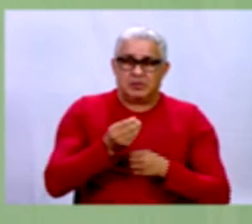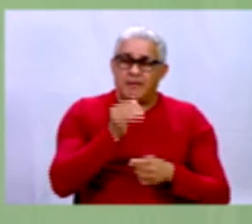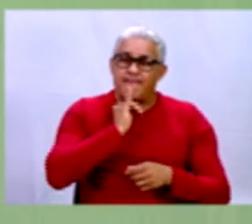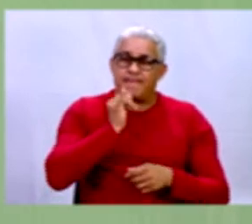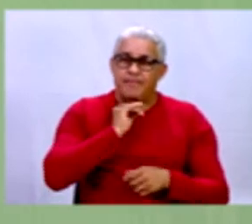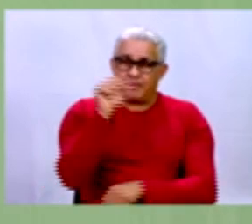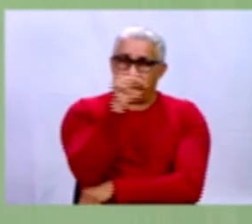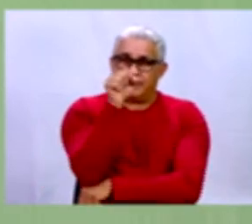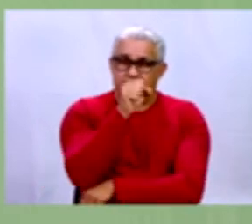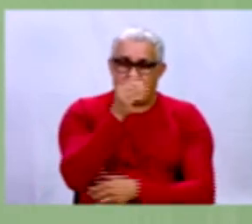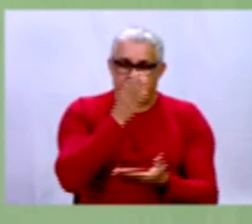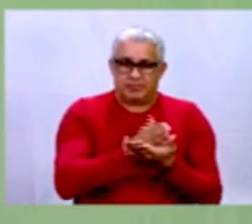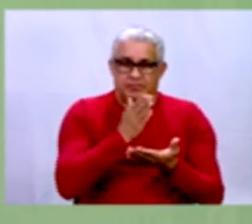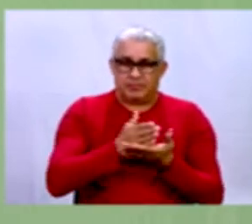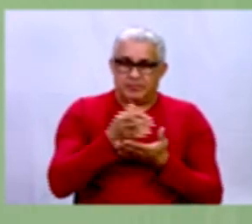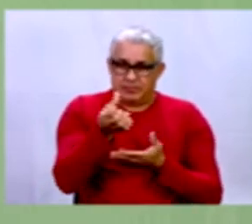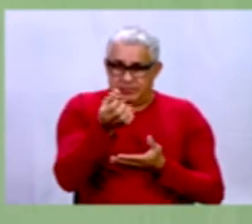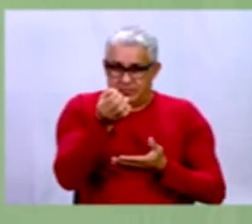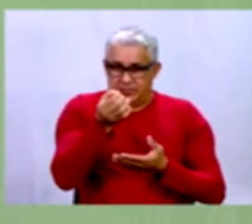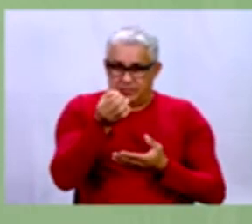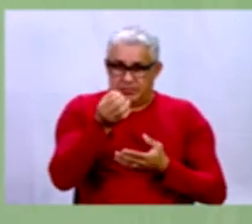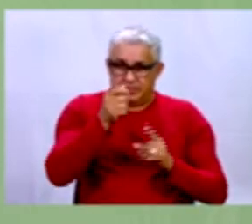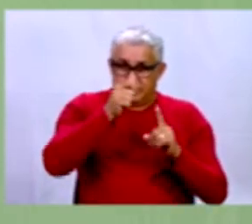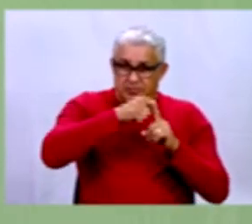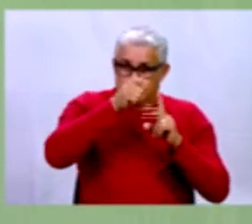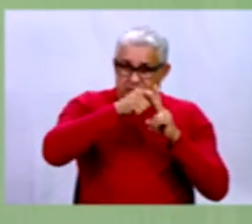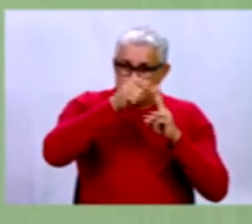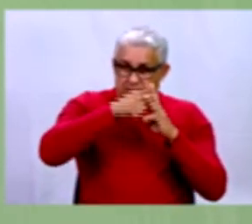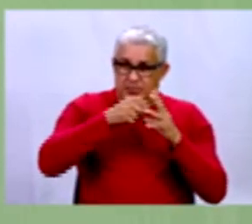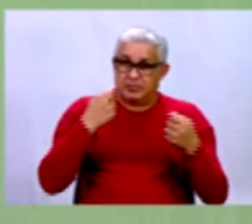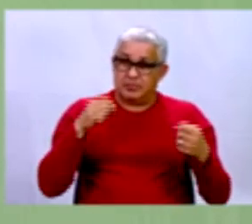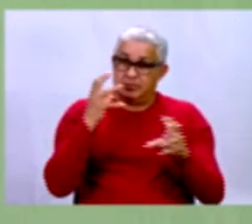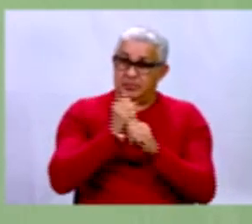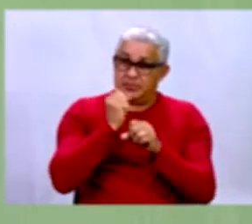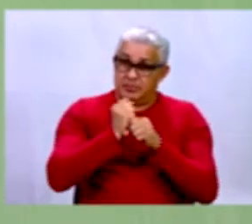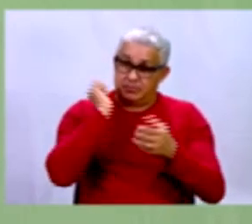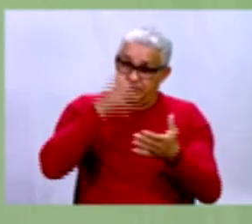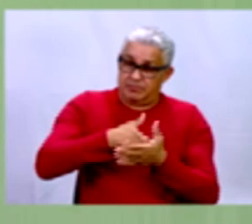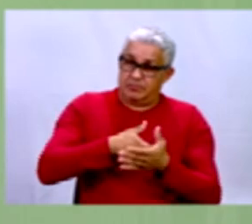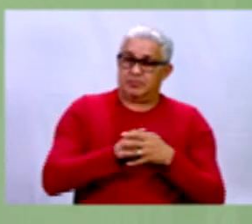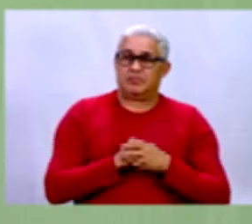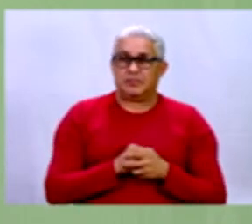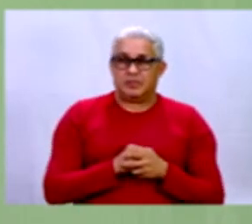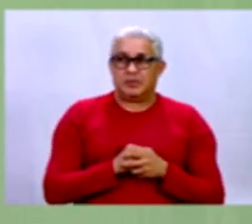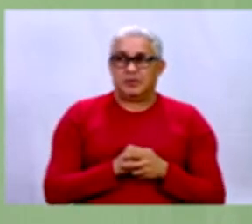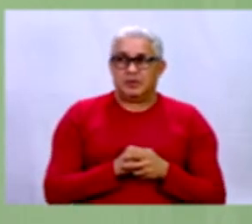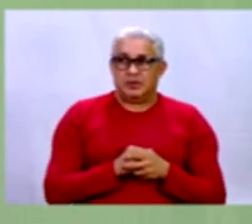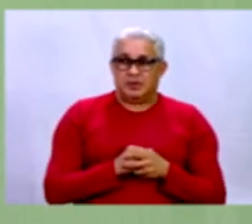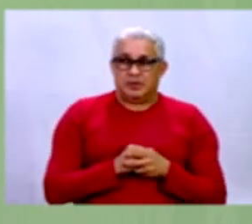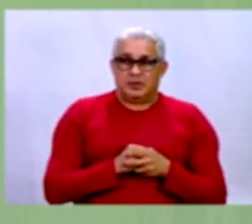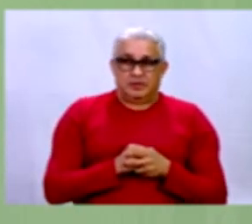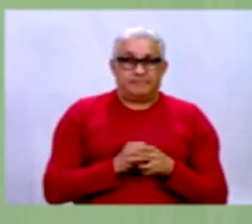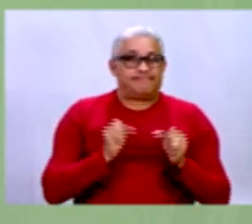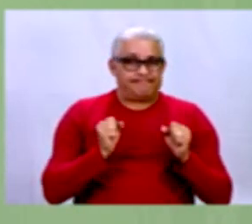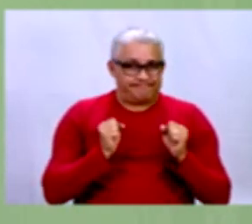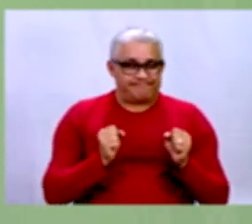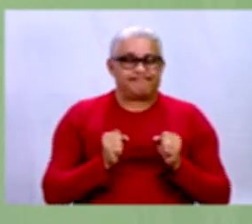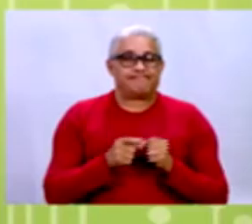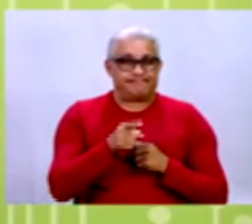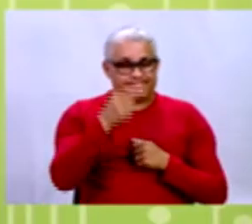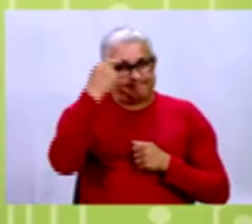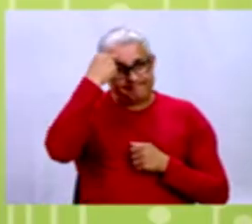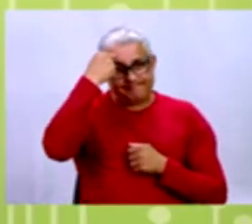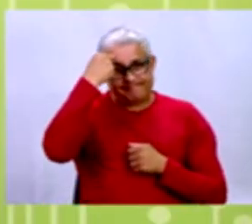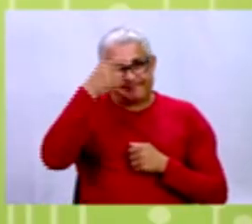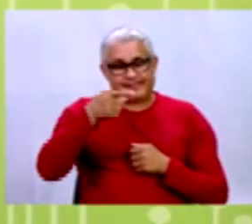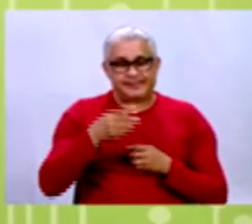veículo parcelado em 60 meses e tivesse que calcular o pagamento à vista. Eu aposto que deve ter passado pela cabeça de vocês